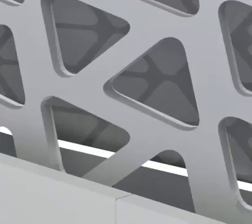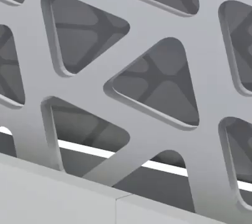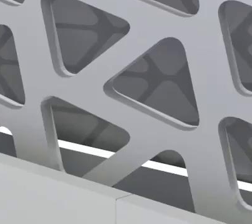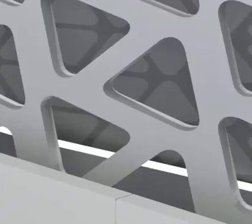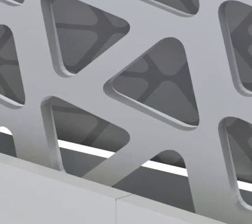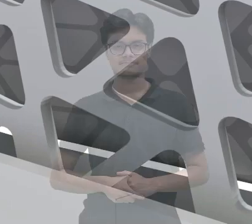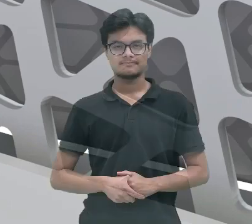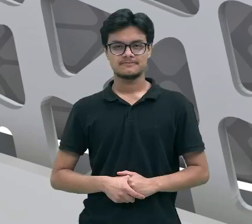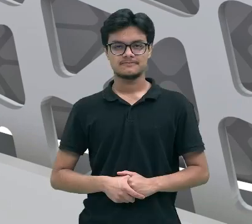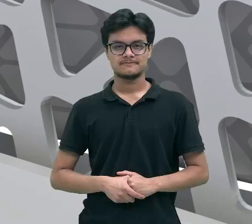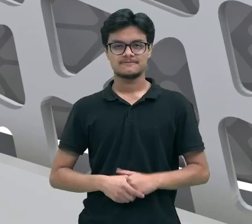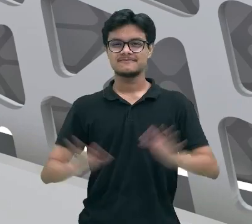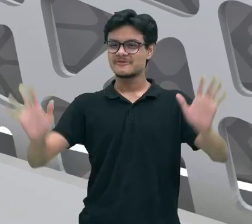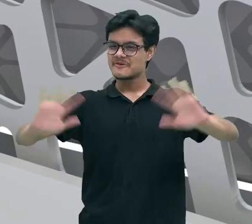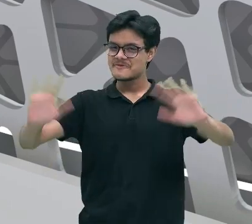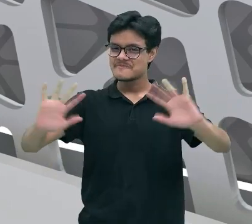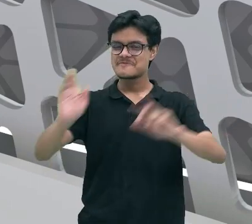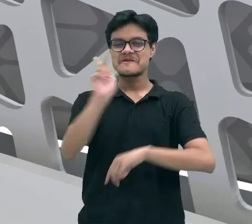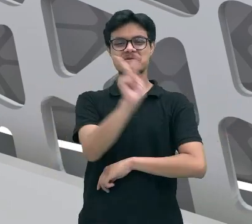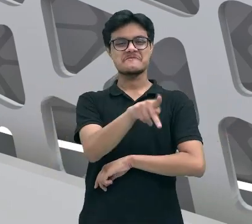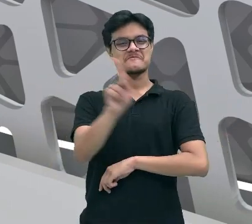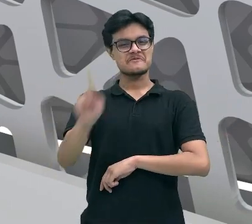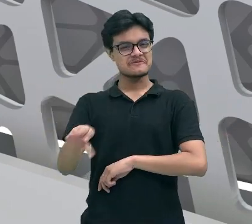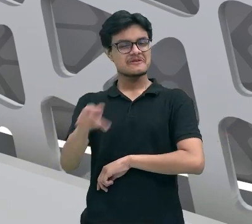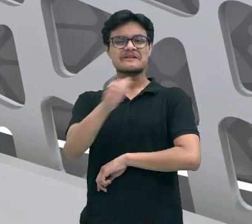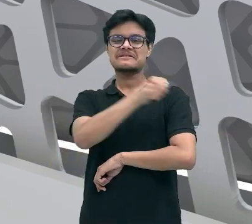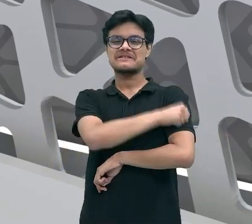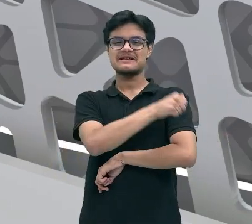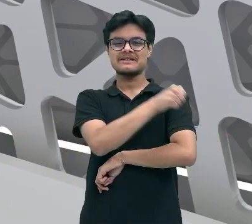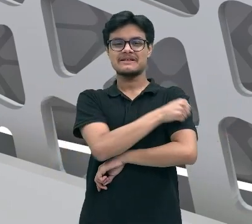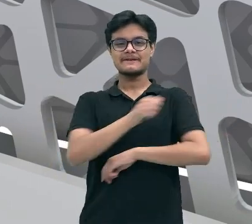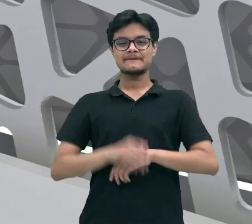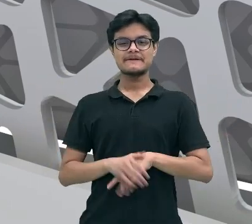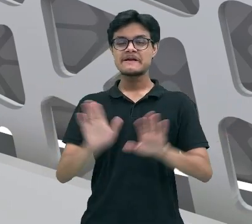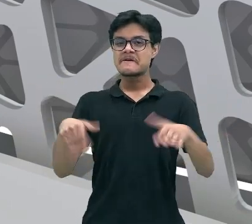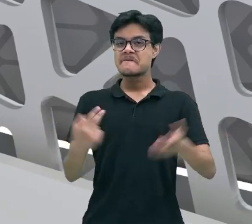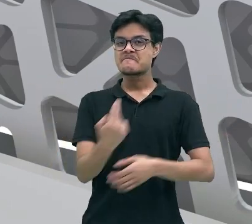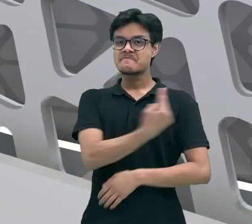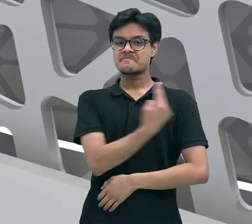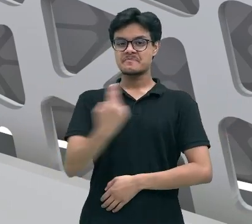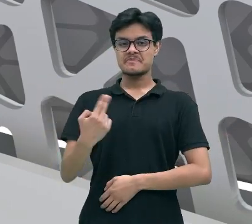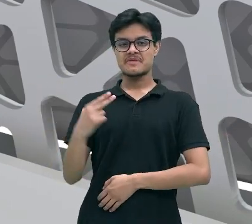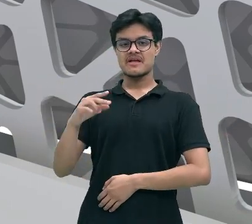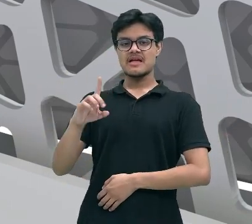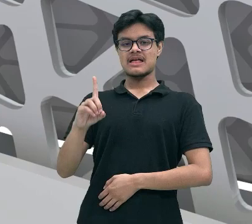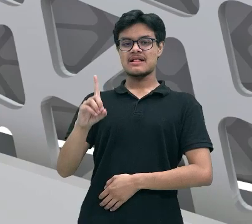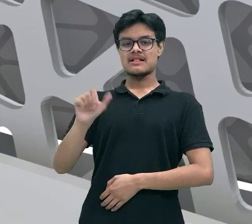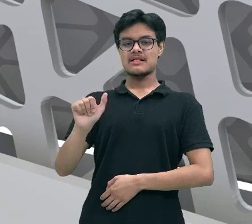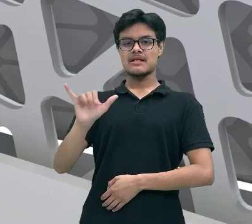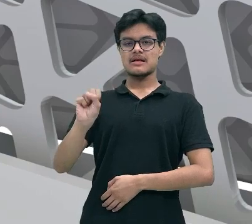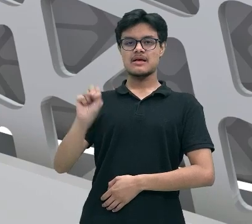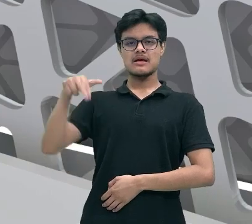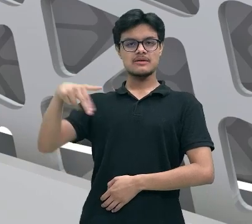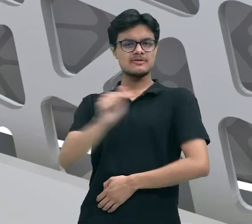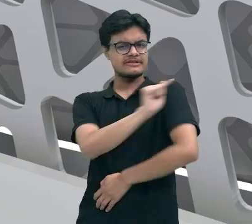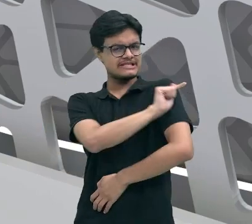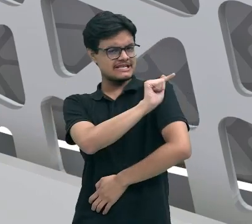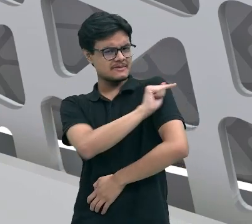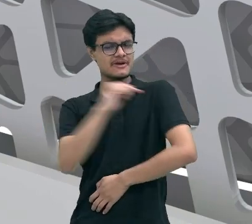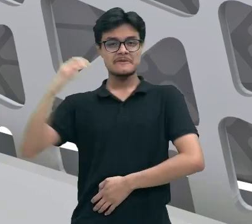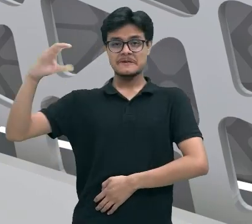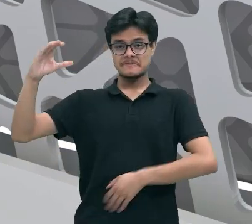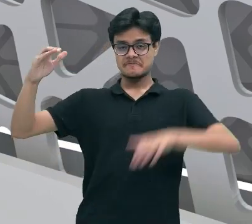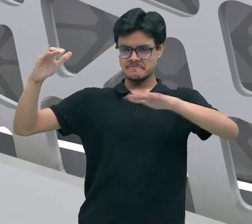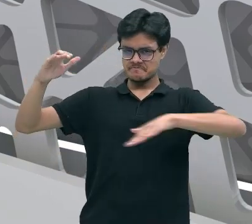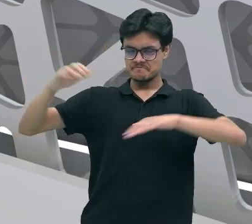Olá professores e estudantes Eu sou professor daison Jardim do sétimo ano de Ciências e